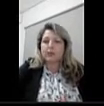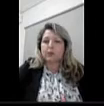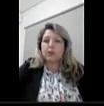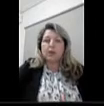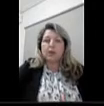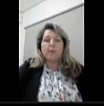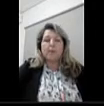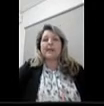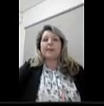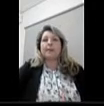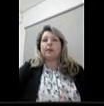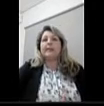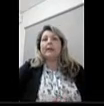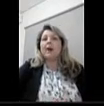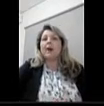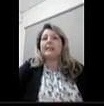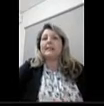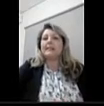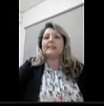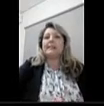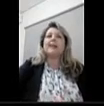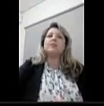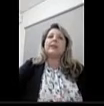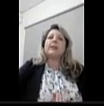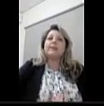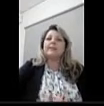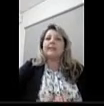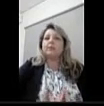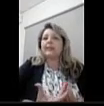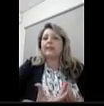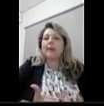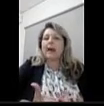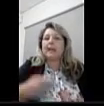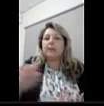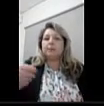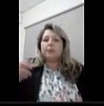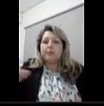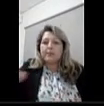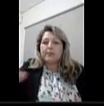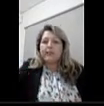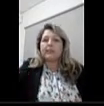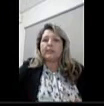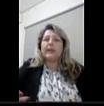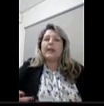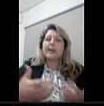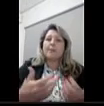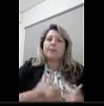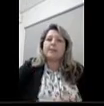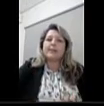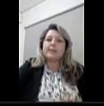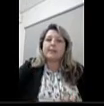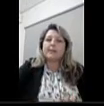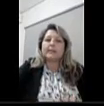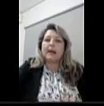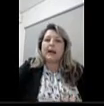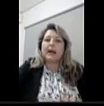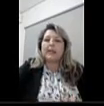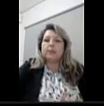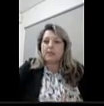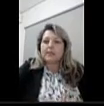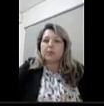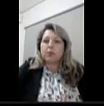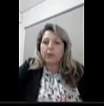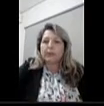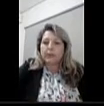acesso. Por exemplo, não há necessidade dela fazer um trabalho manuscrito, ela pode fazer um trabalho